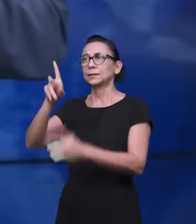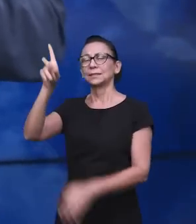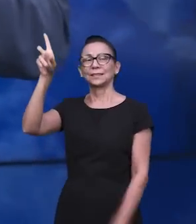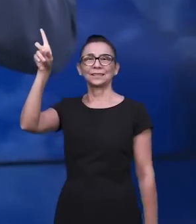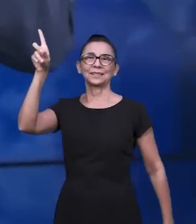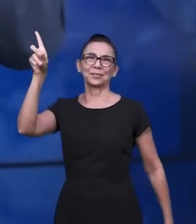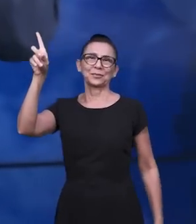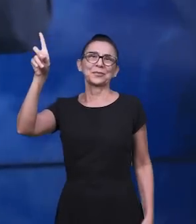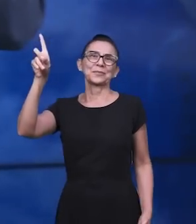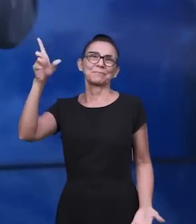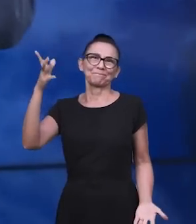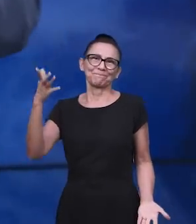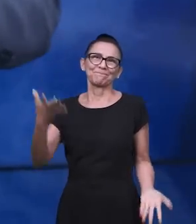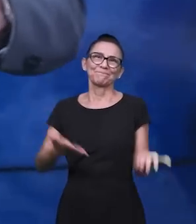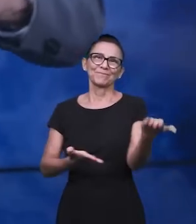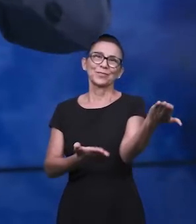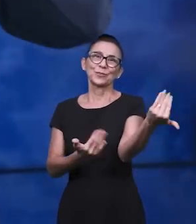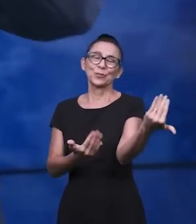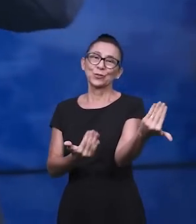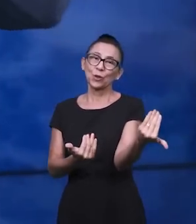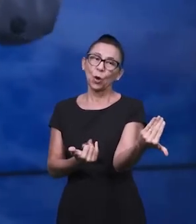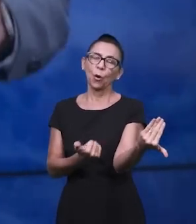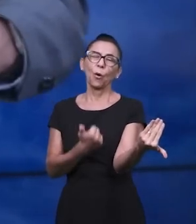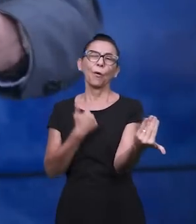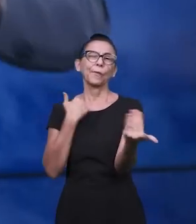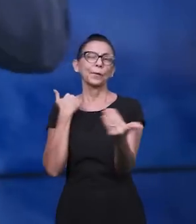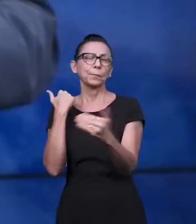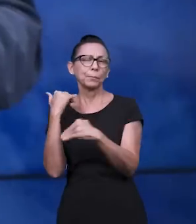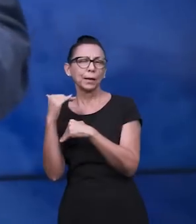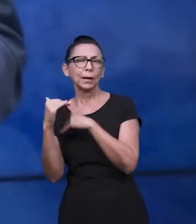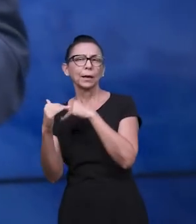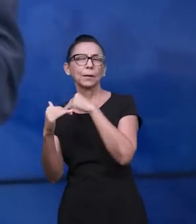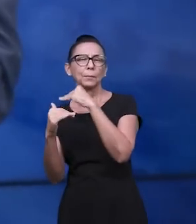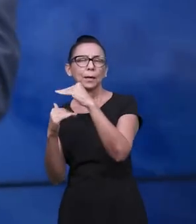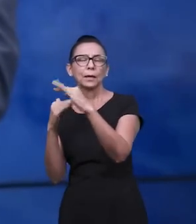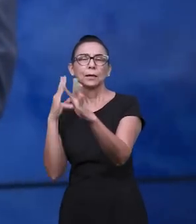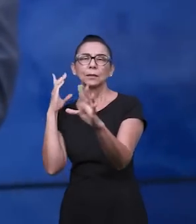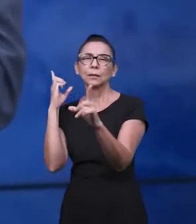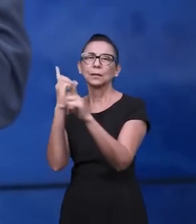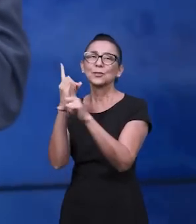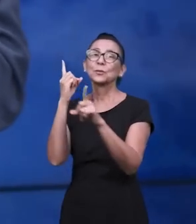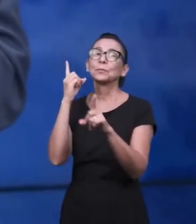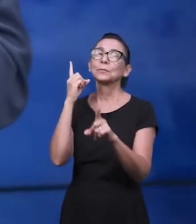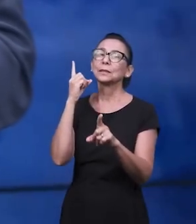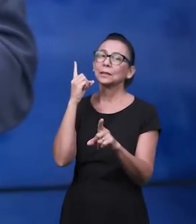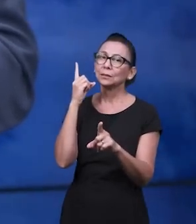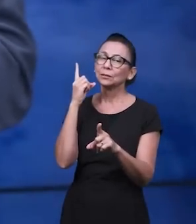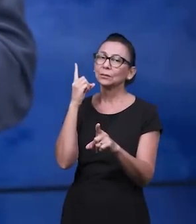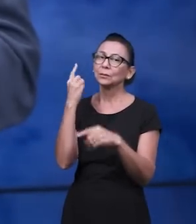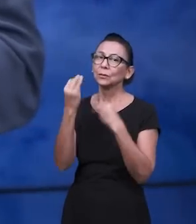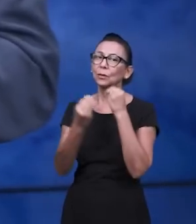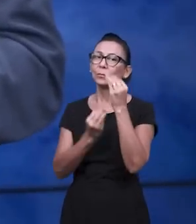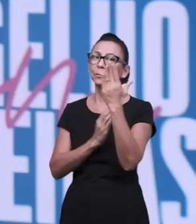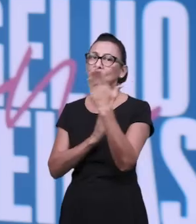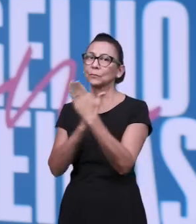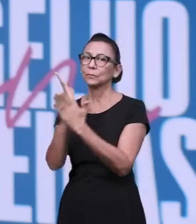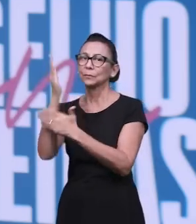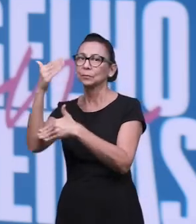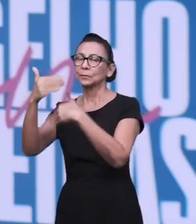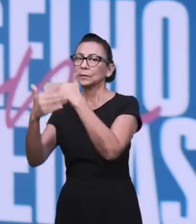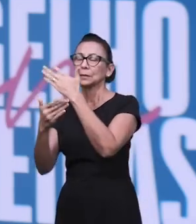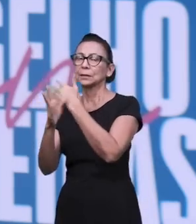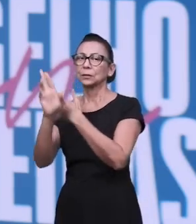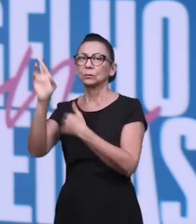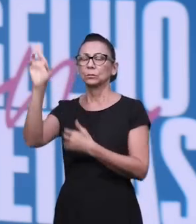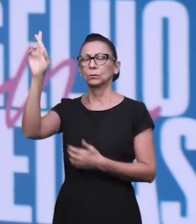Agora, o jovem, ele vai descobrindo, vai se fortalecendo nisso, caminhando no Senhor. Certa vez